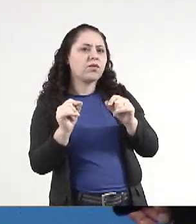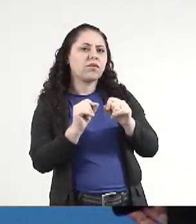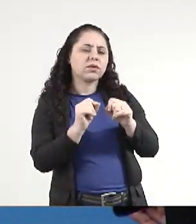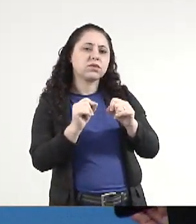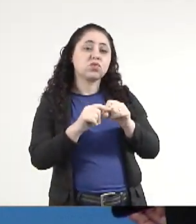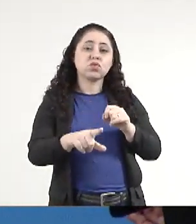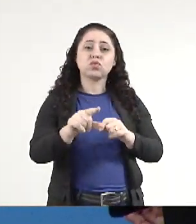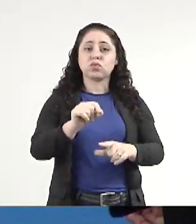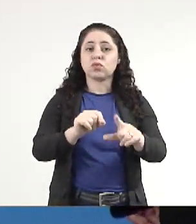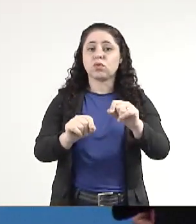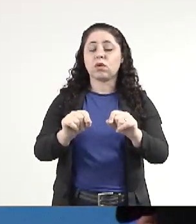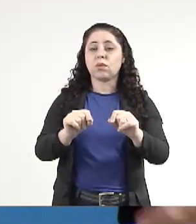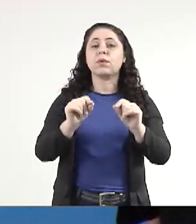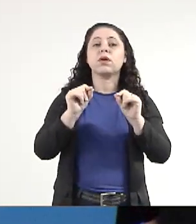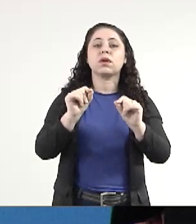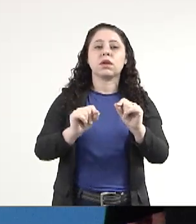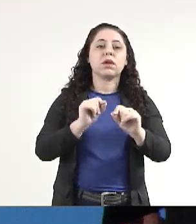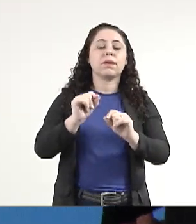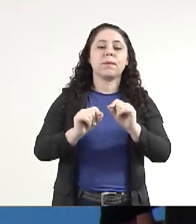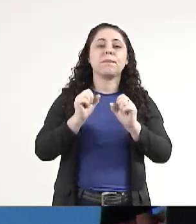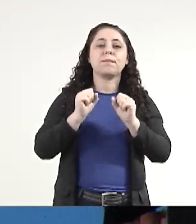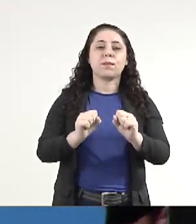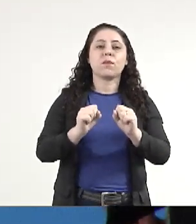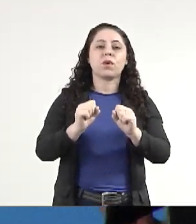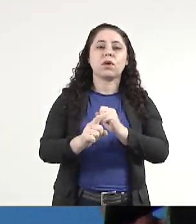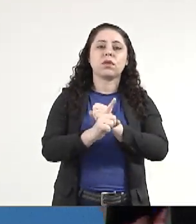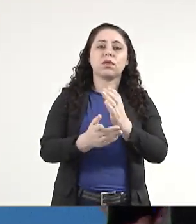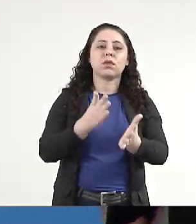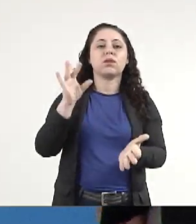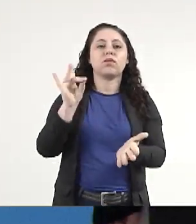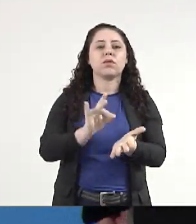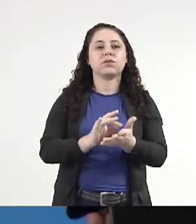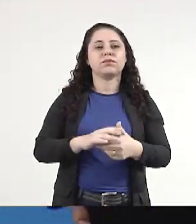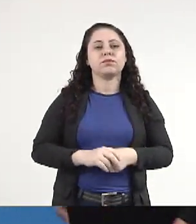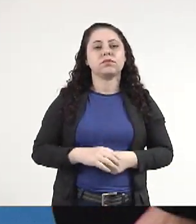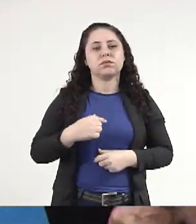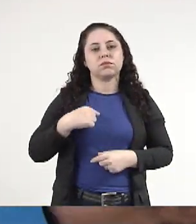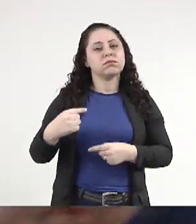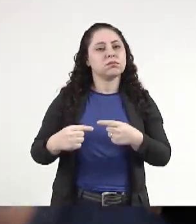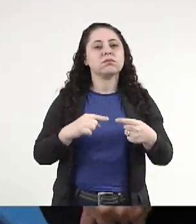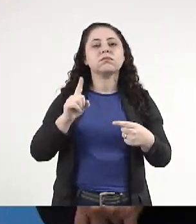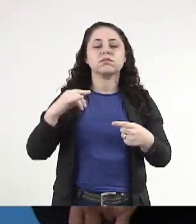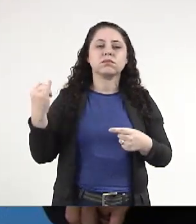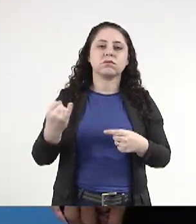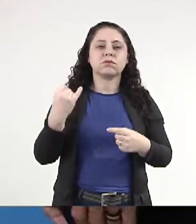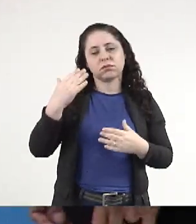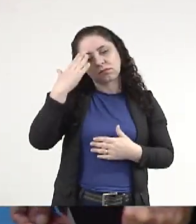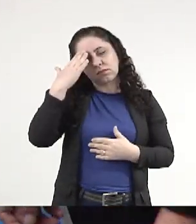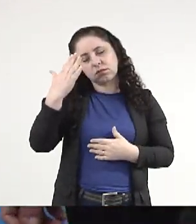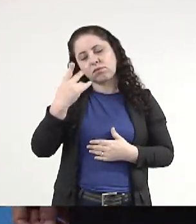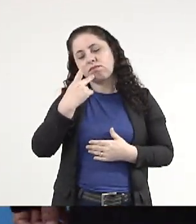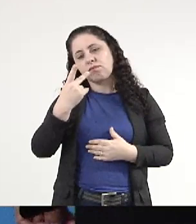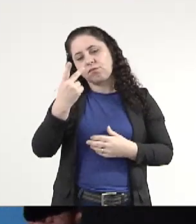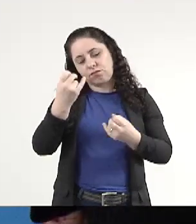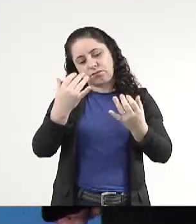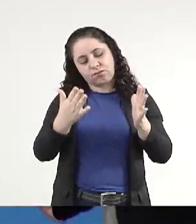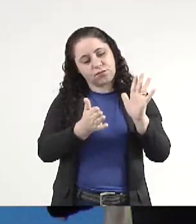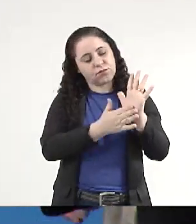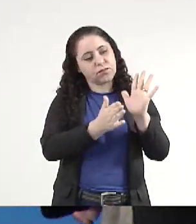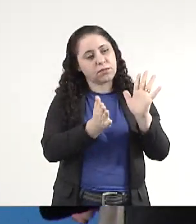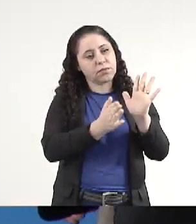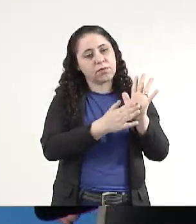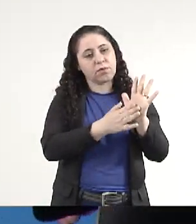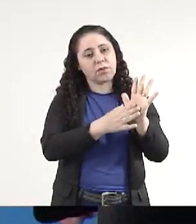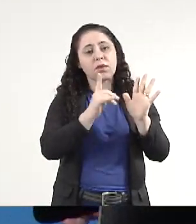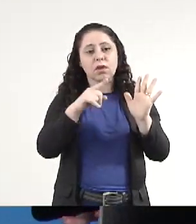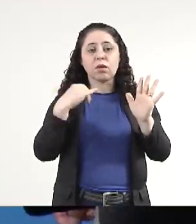suas escolhas e para que o povo seja atendido de fato. Então, eu acho que esse debate é um debate importante, agradeço a sua proposta aqui,